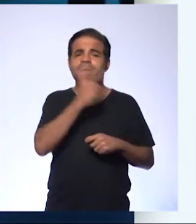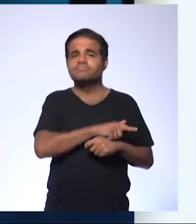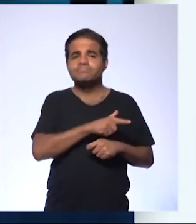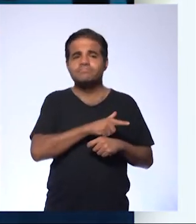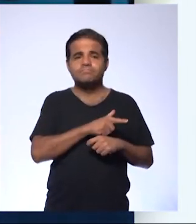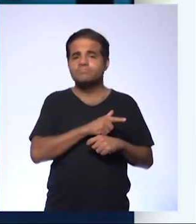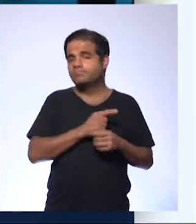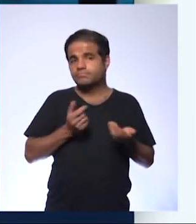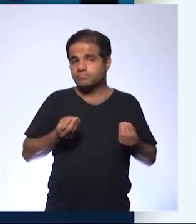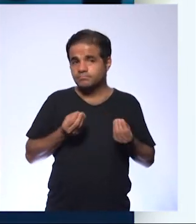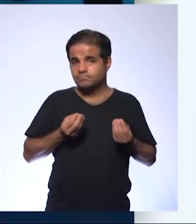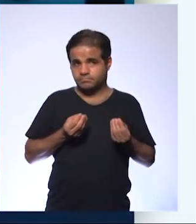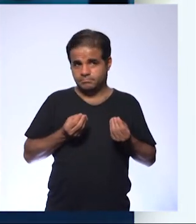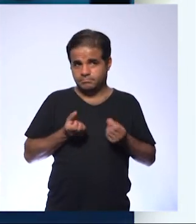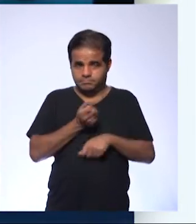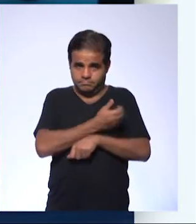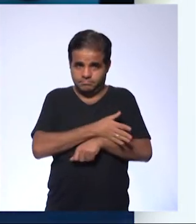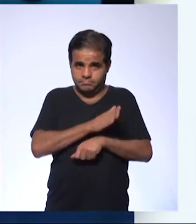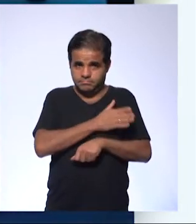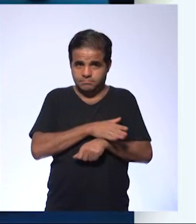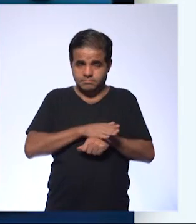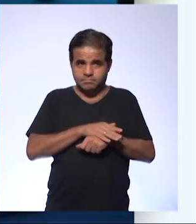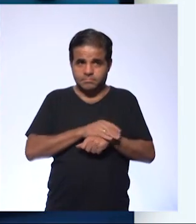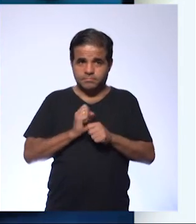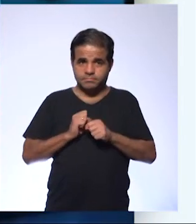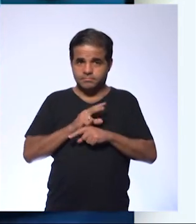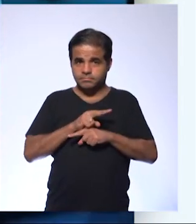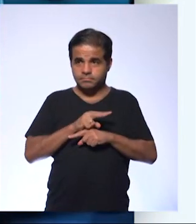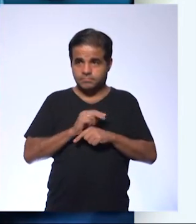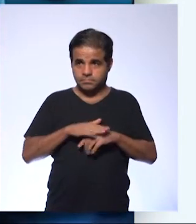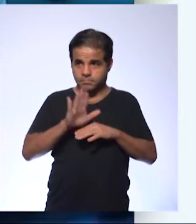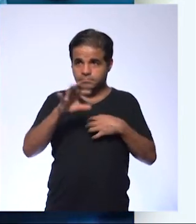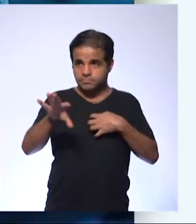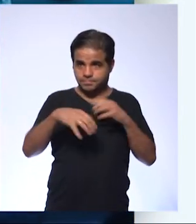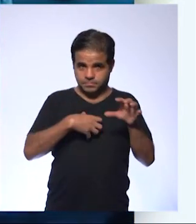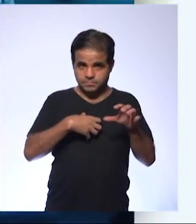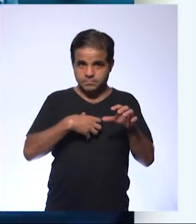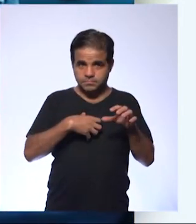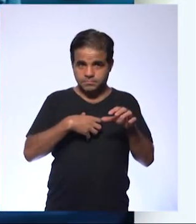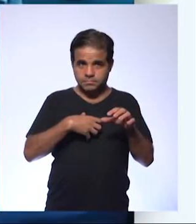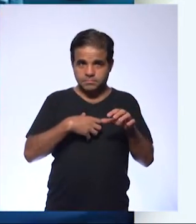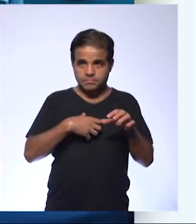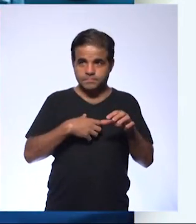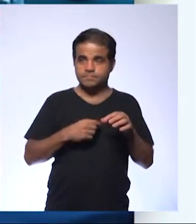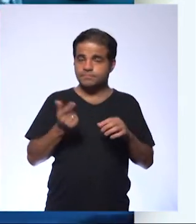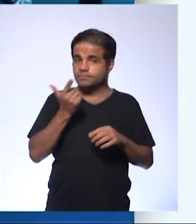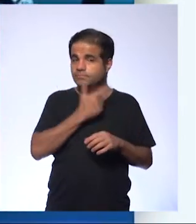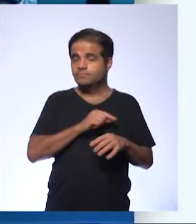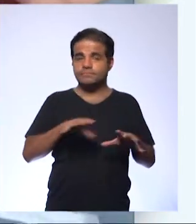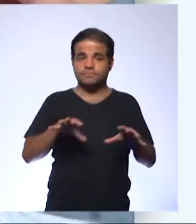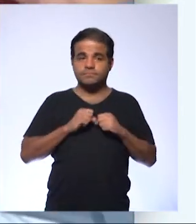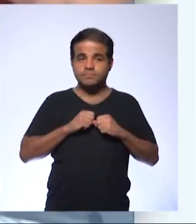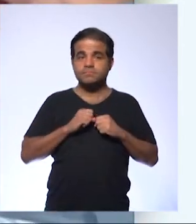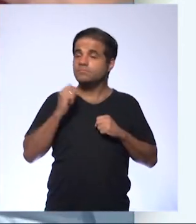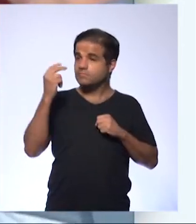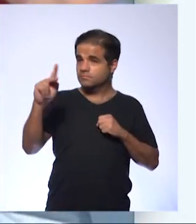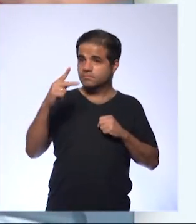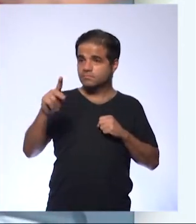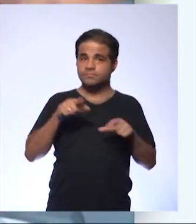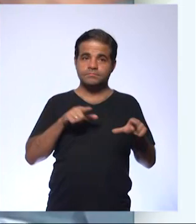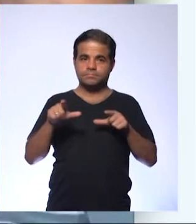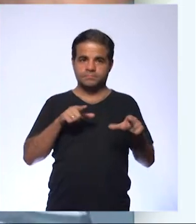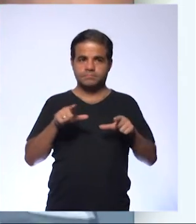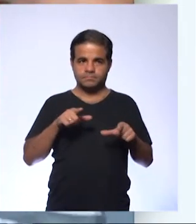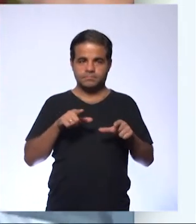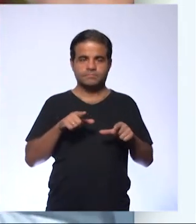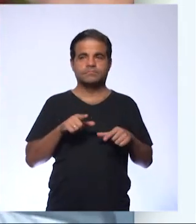adquirir, treinar para que a gente se torne mais empático? Eu acho que adquirir através do seu trabalho, né?